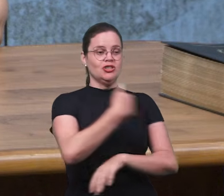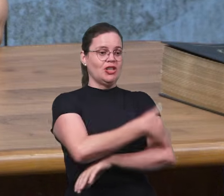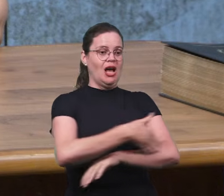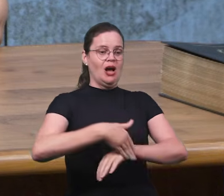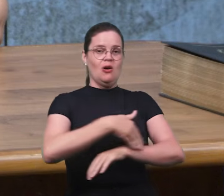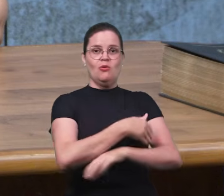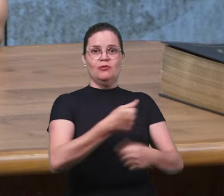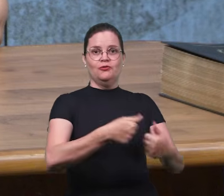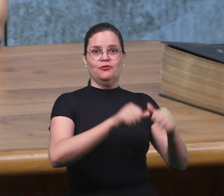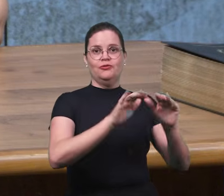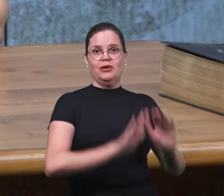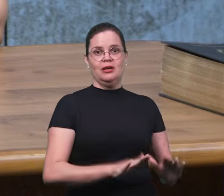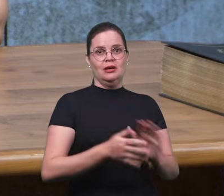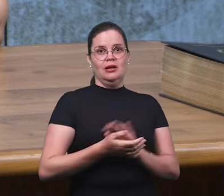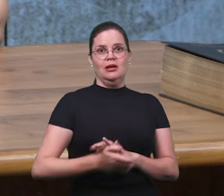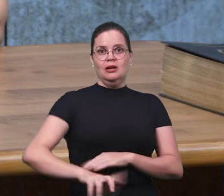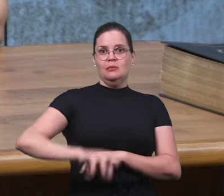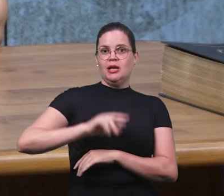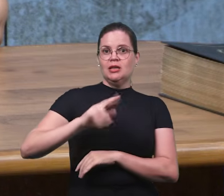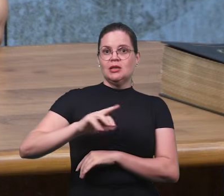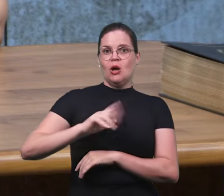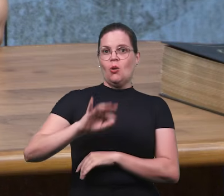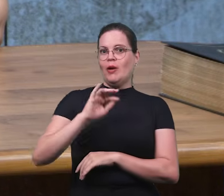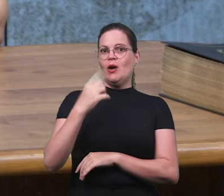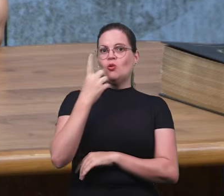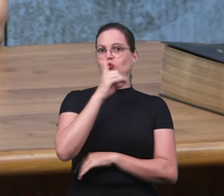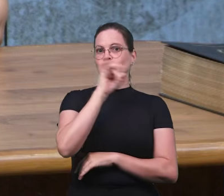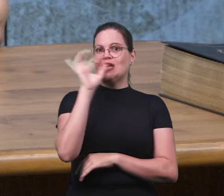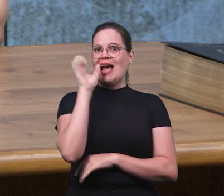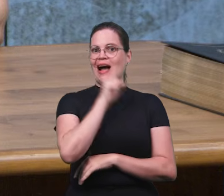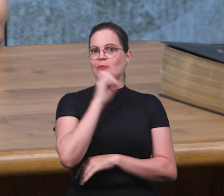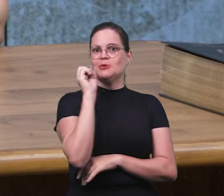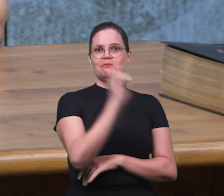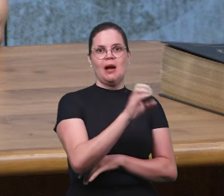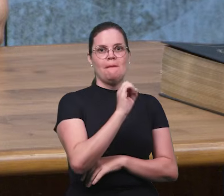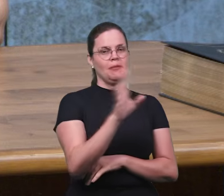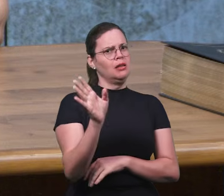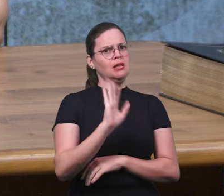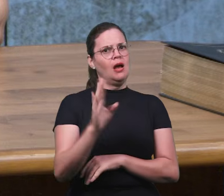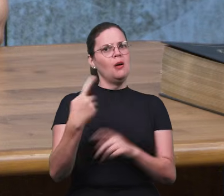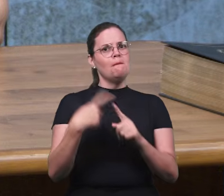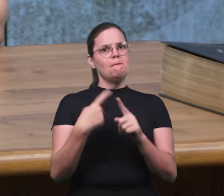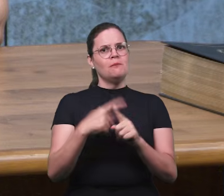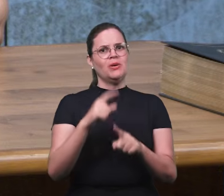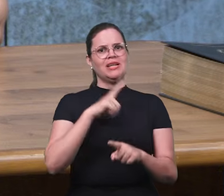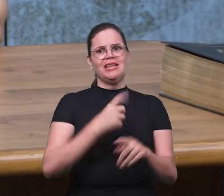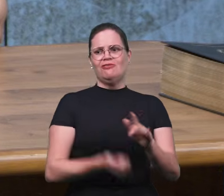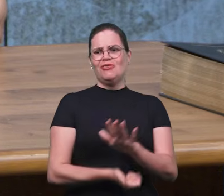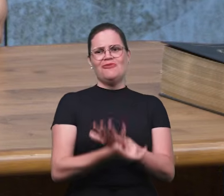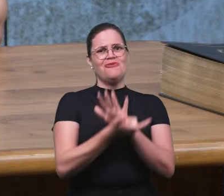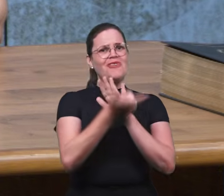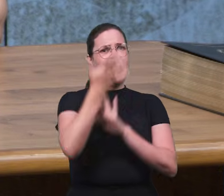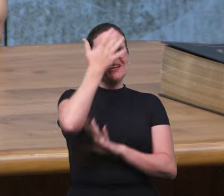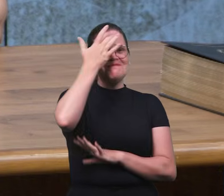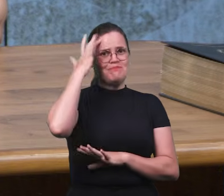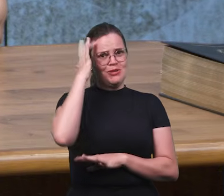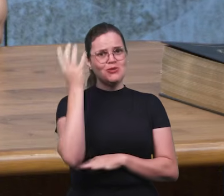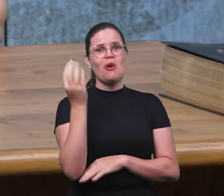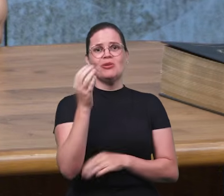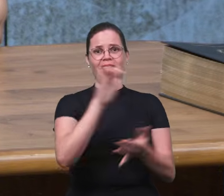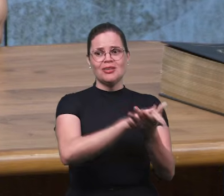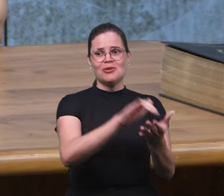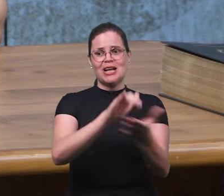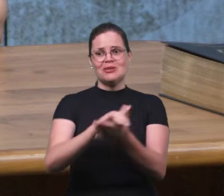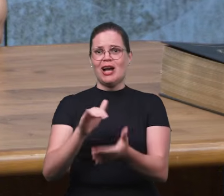é obra de um dia, nem de dois, porque somos muitos os que transgredimos neste